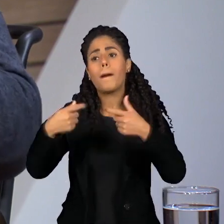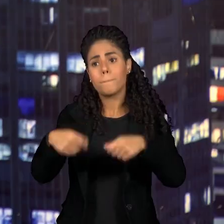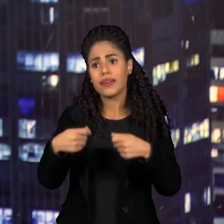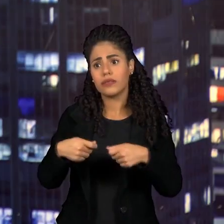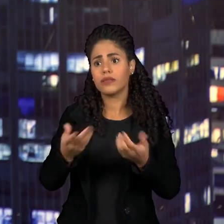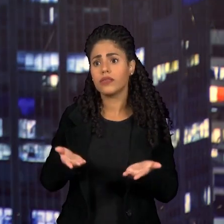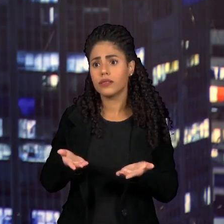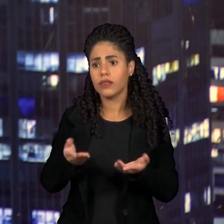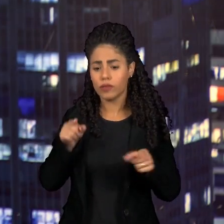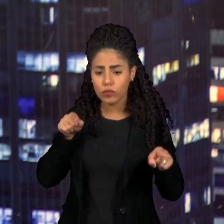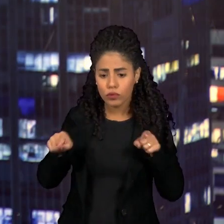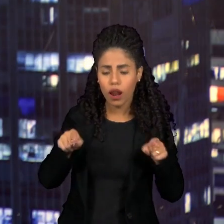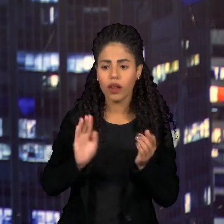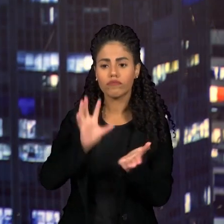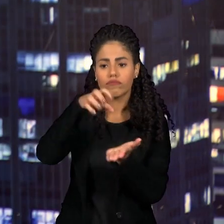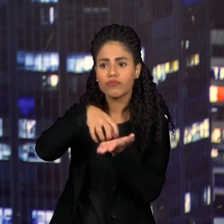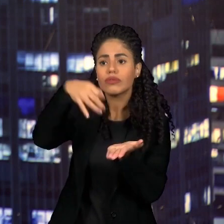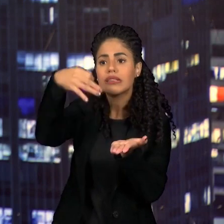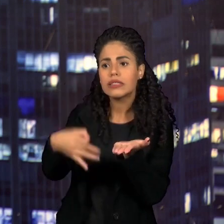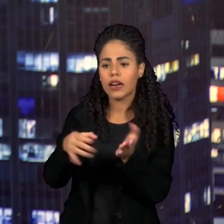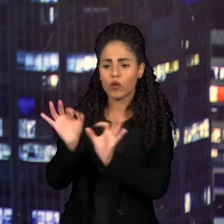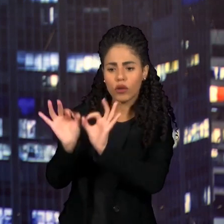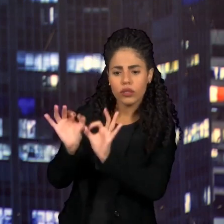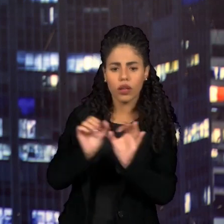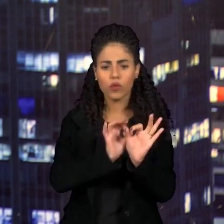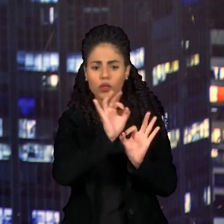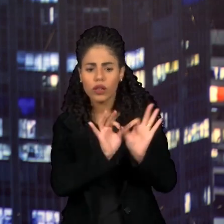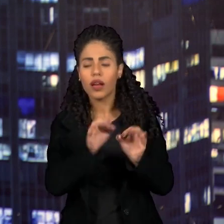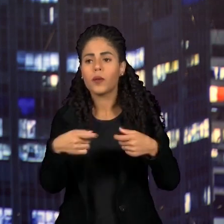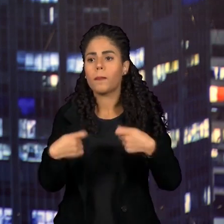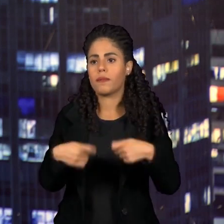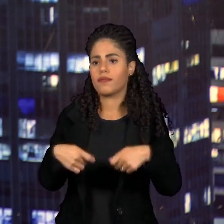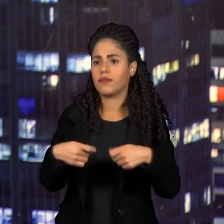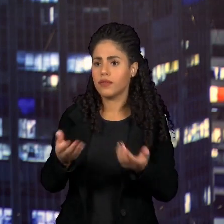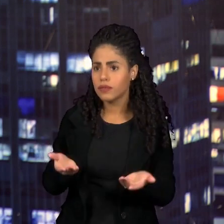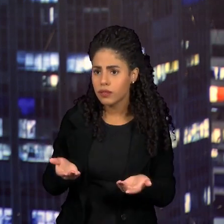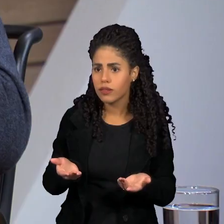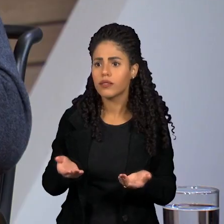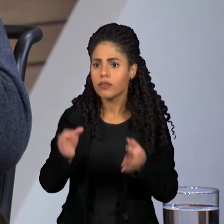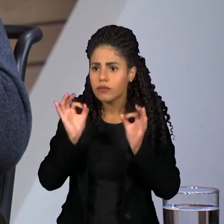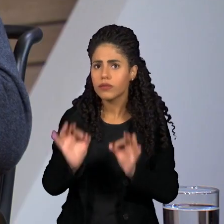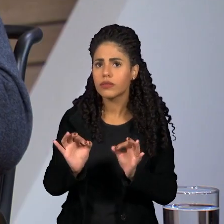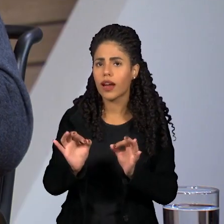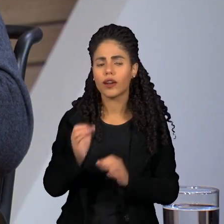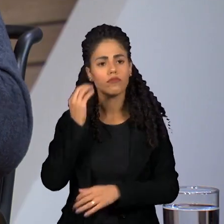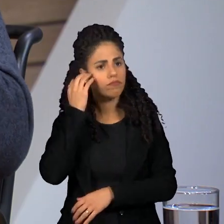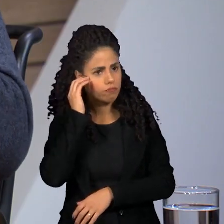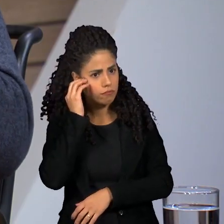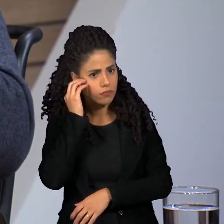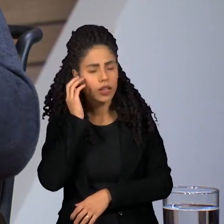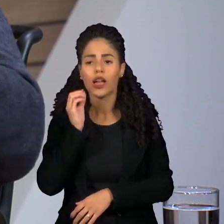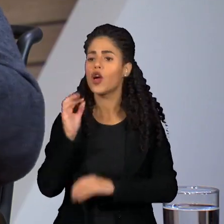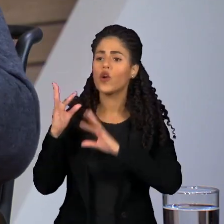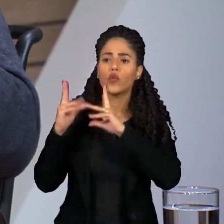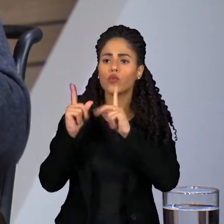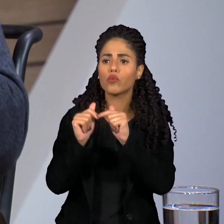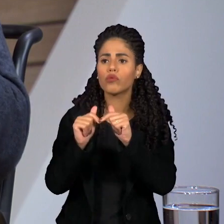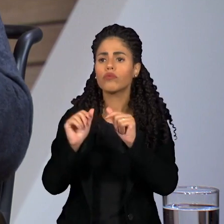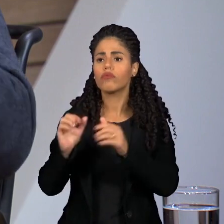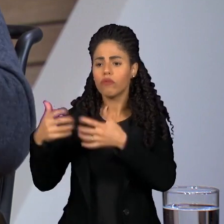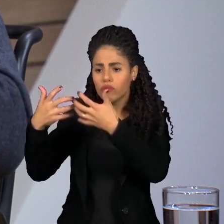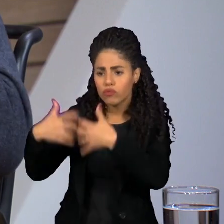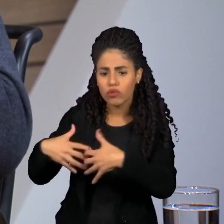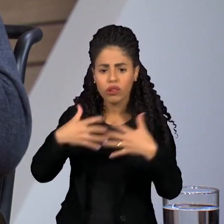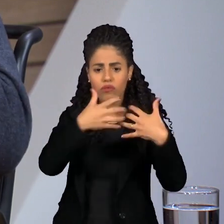quer dizer, o PT era todo organizado, na época era o Ulisses do DIAP, tudo funciona, e do lado de cá não